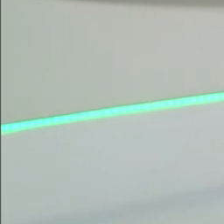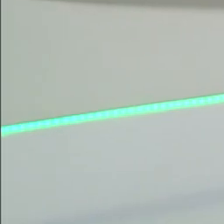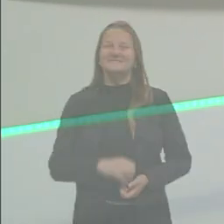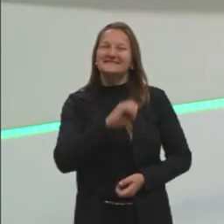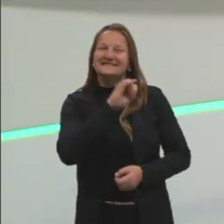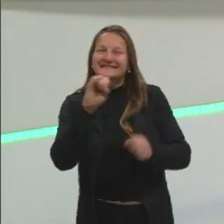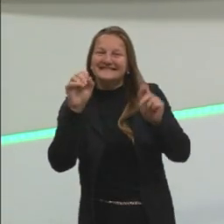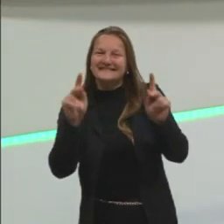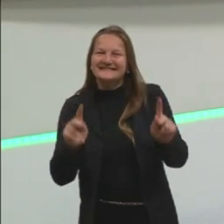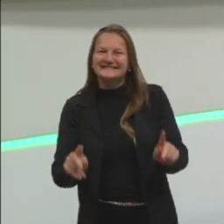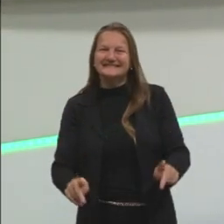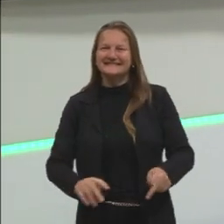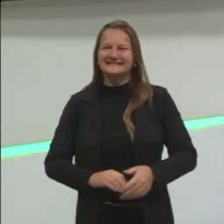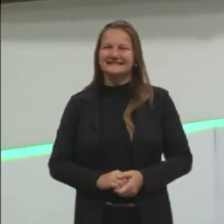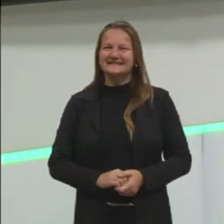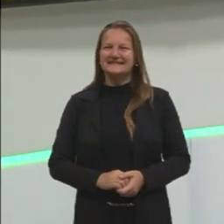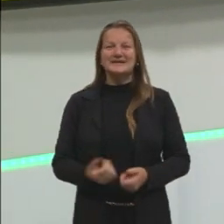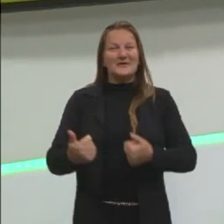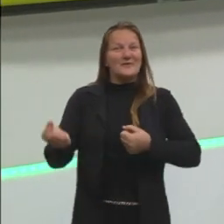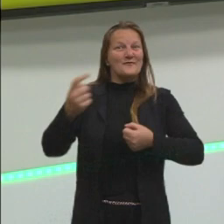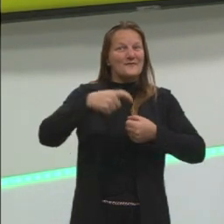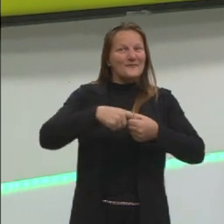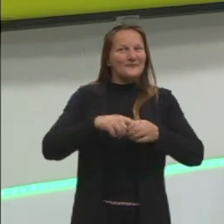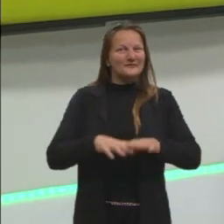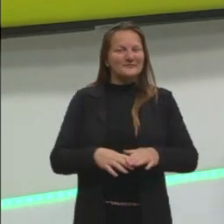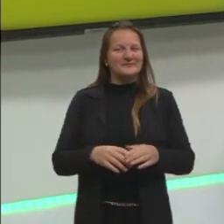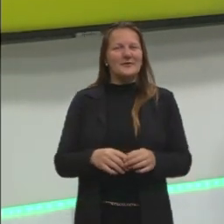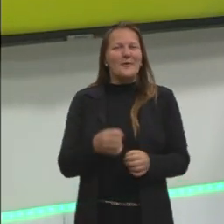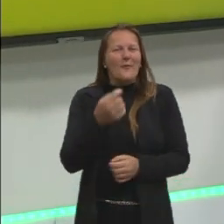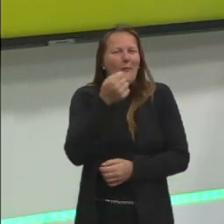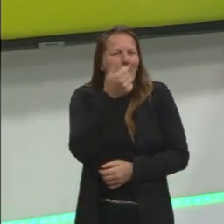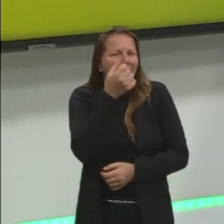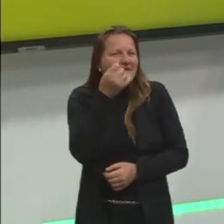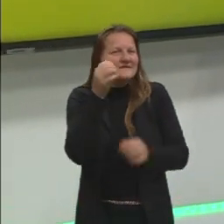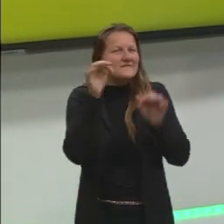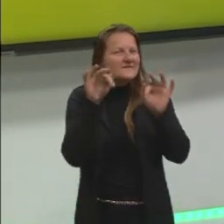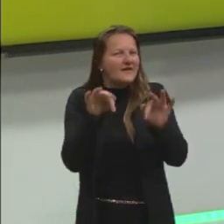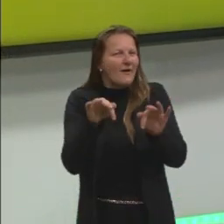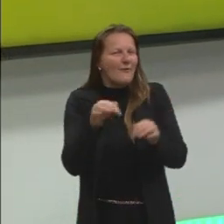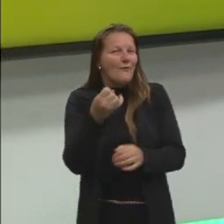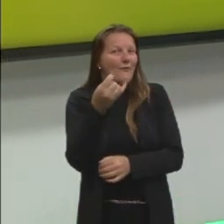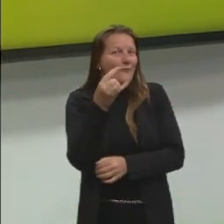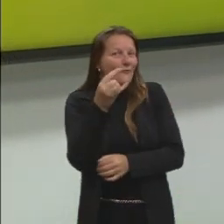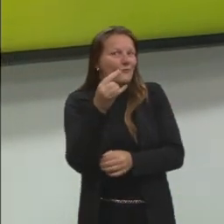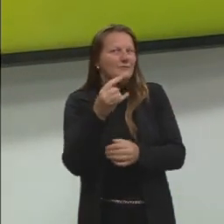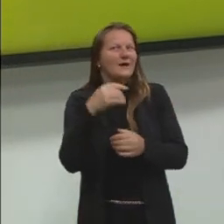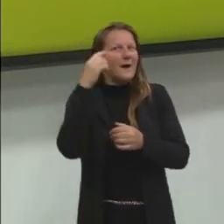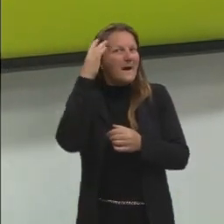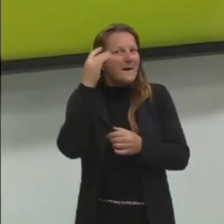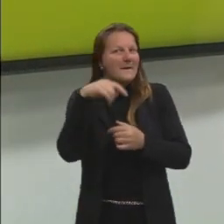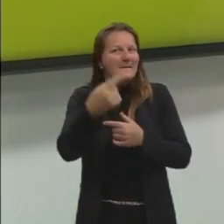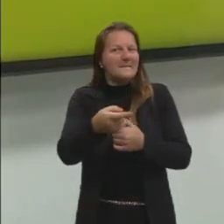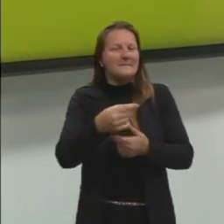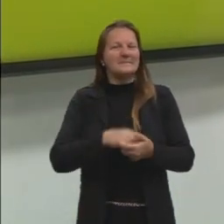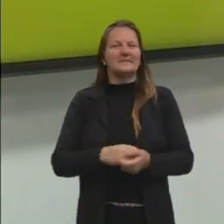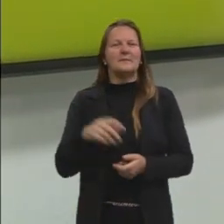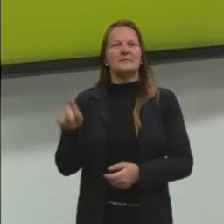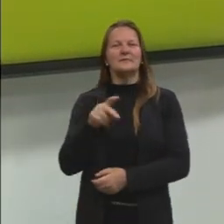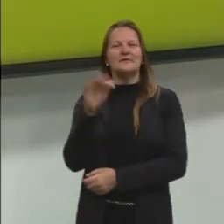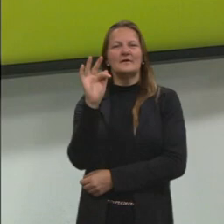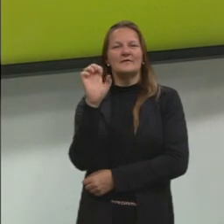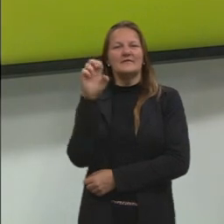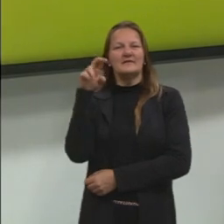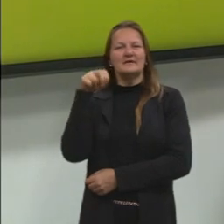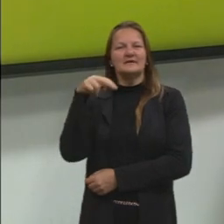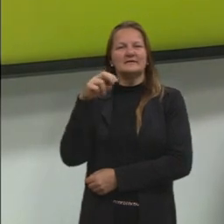oi oi pessoas estamos aí para nossa penúltima aula de matemática eu sou a Prof Fernanda tenho